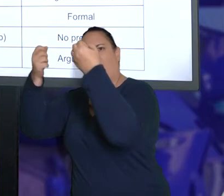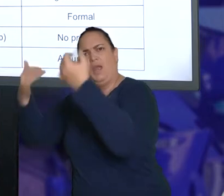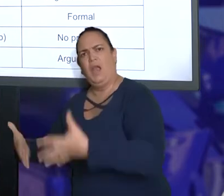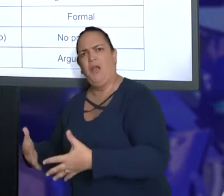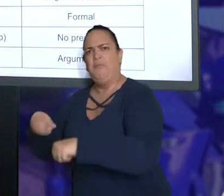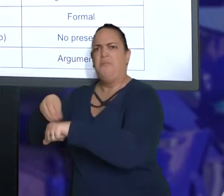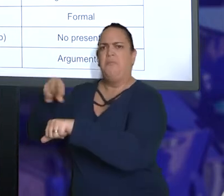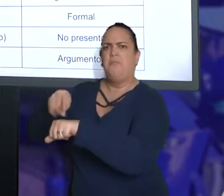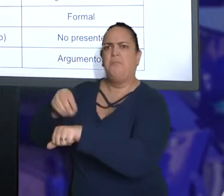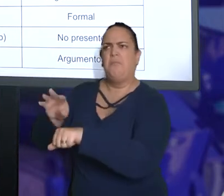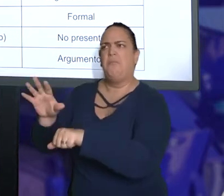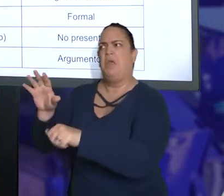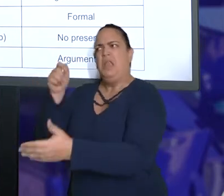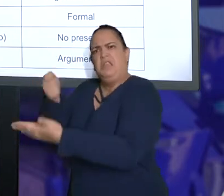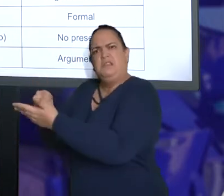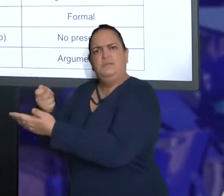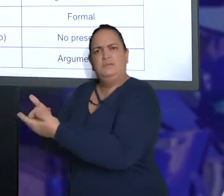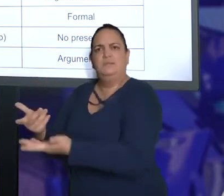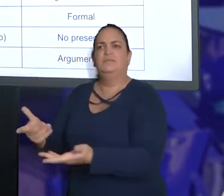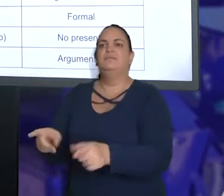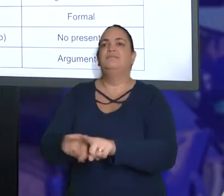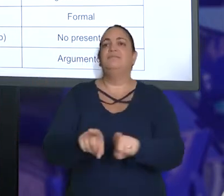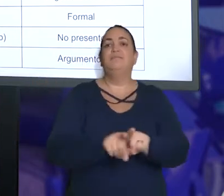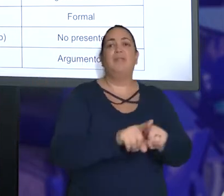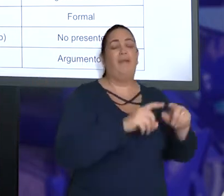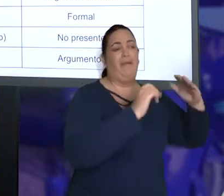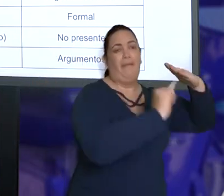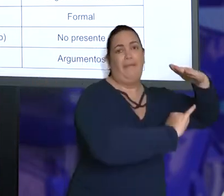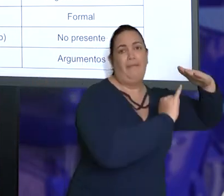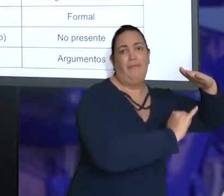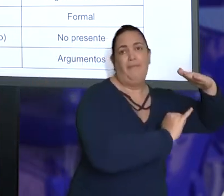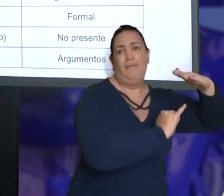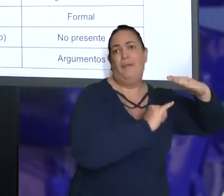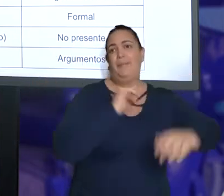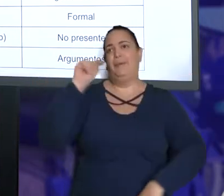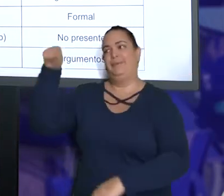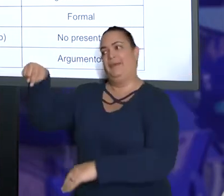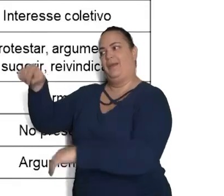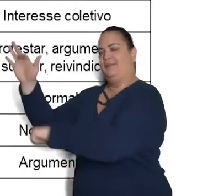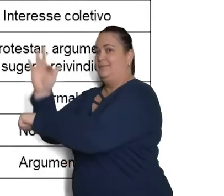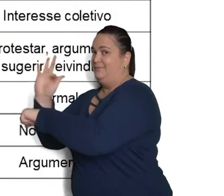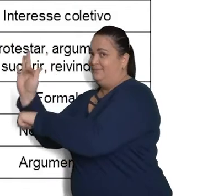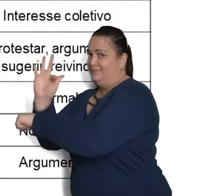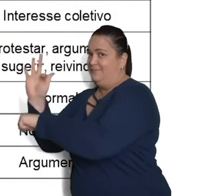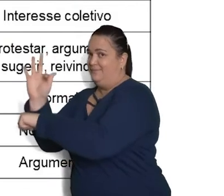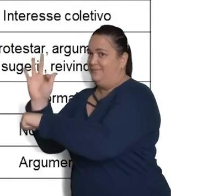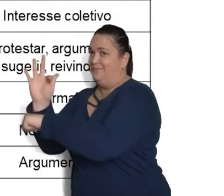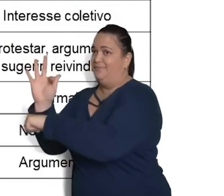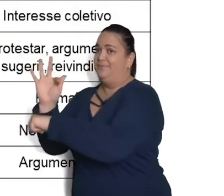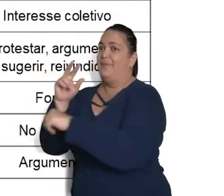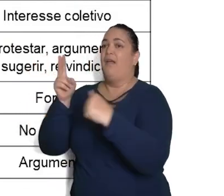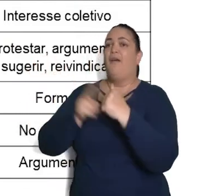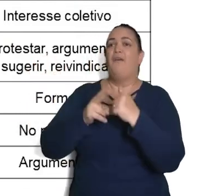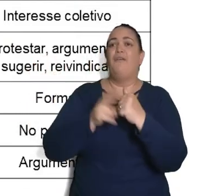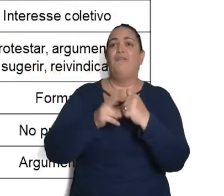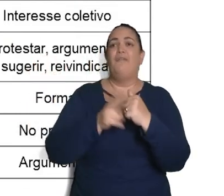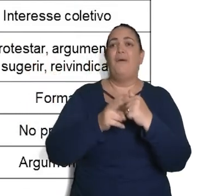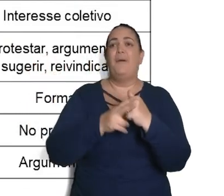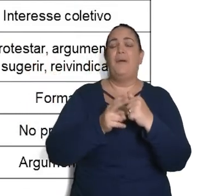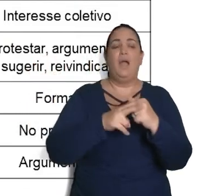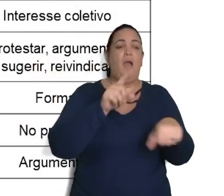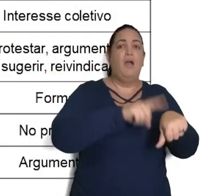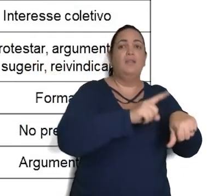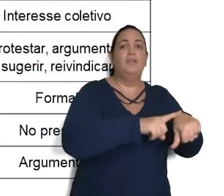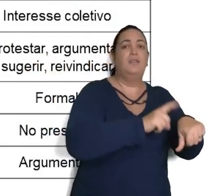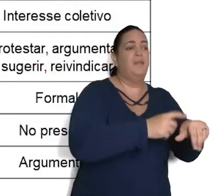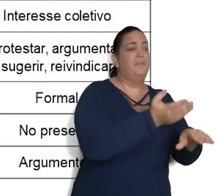sugerir, reivindicar. A linguagem, informal. Já na carta aberta, a linguagem é formal. Os verbos, na carta aberta,